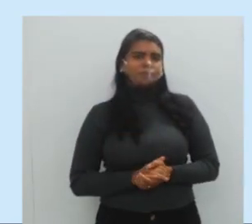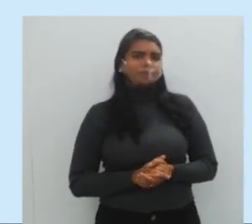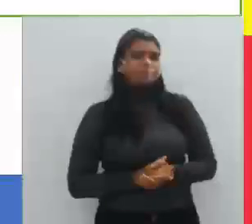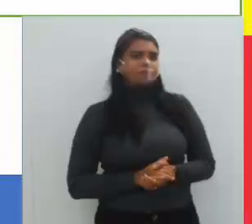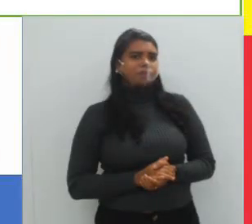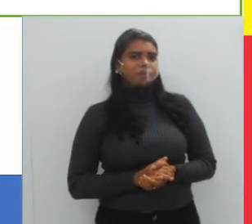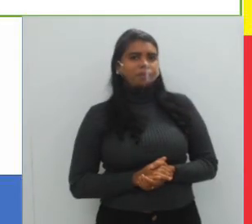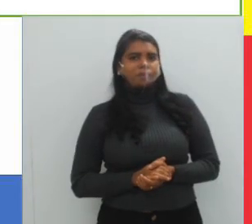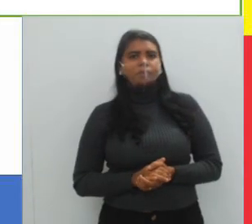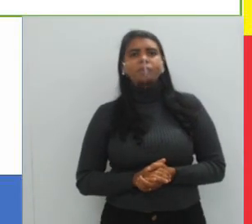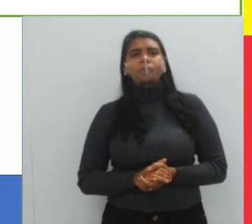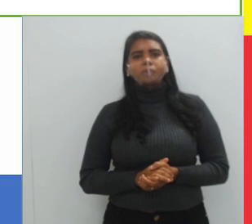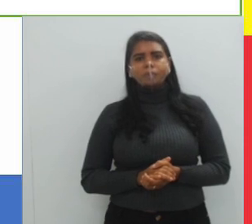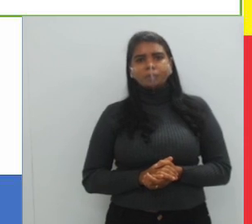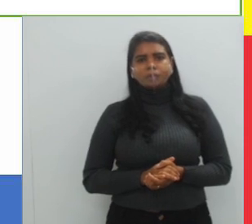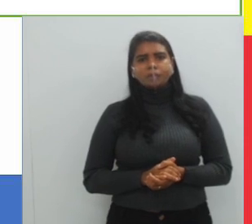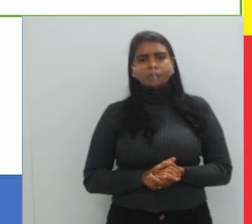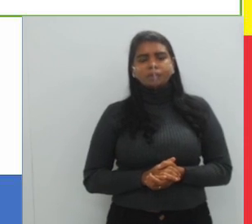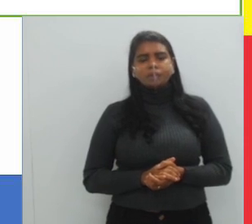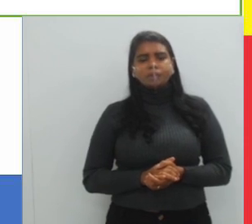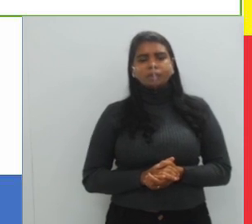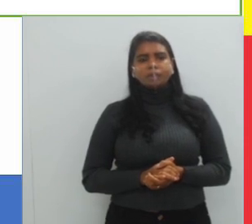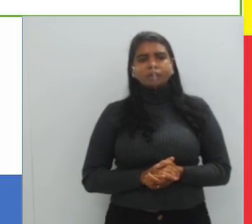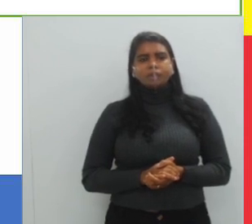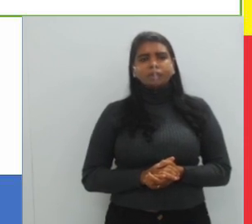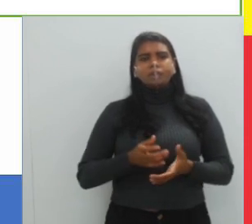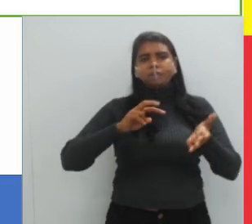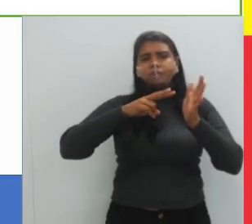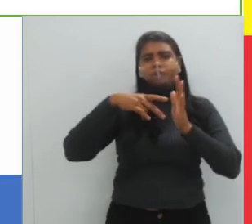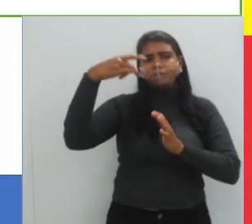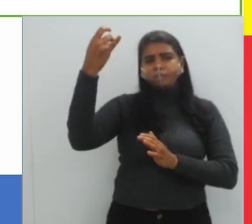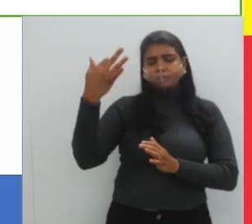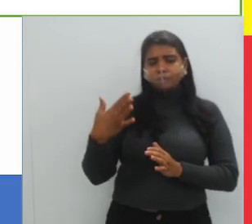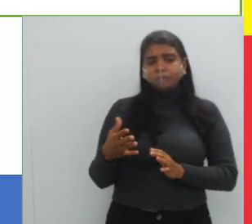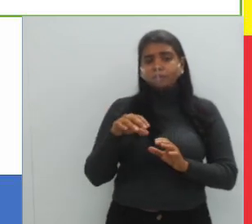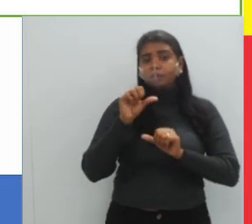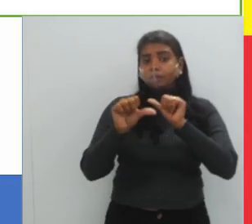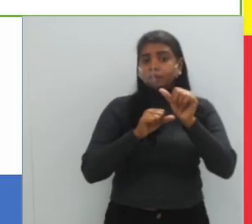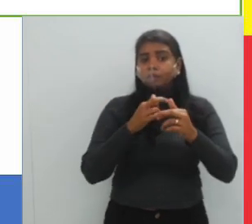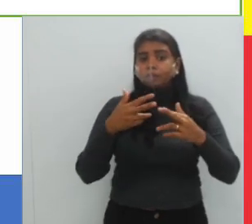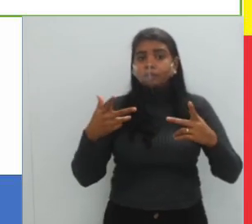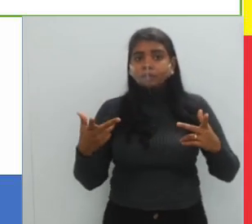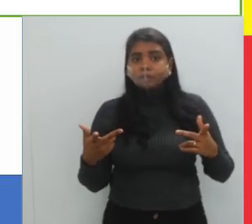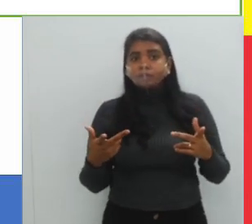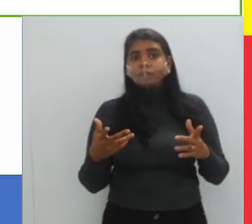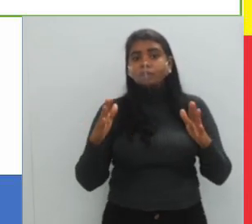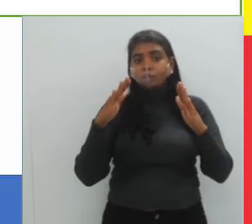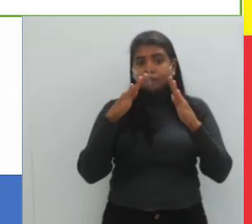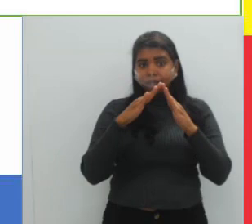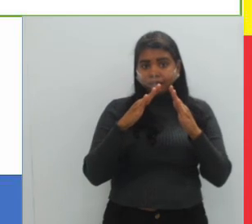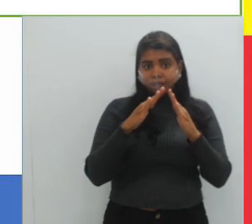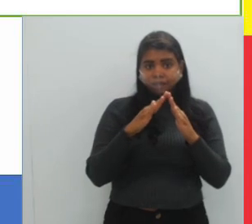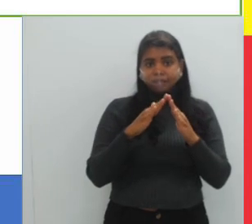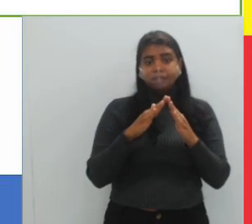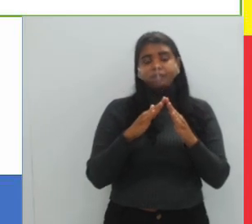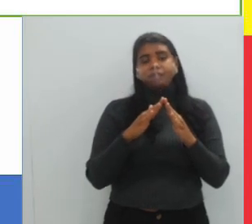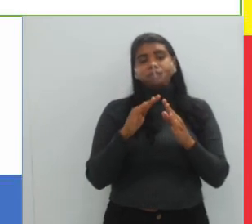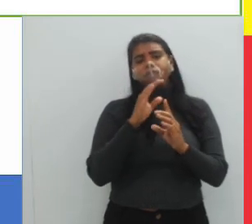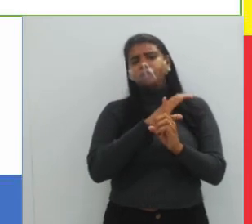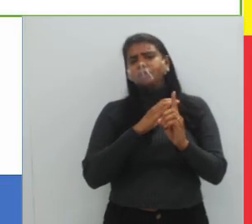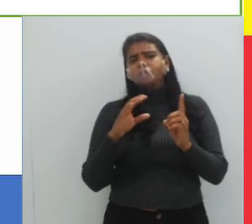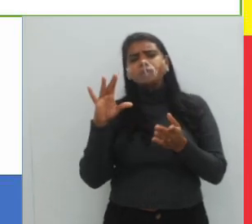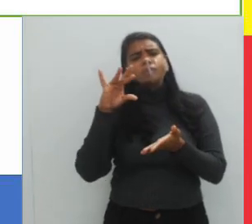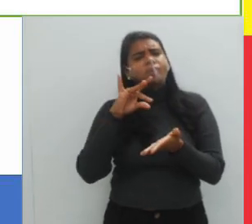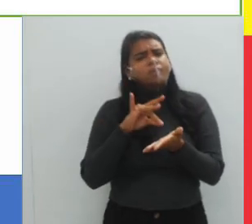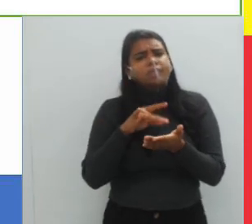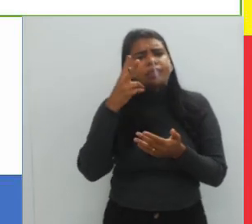adiante. Estes símbolos da Umbanda podem variar de acordo com a casa de Umbanda, mas o